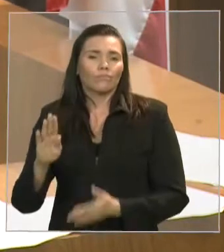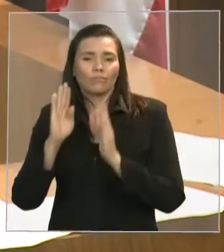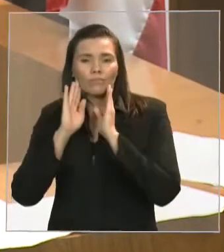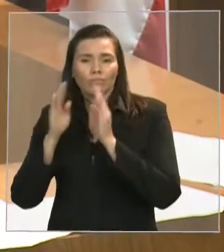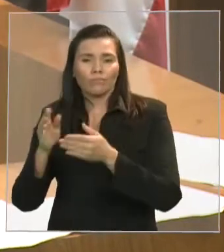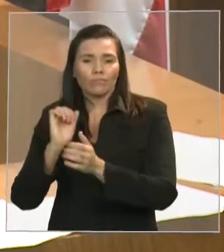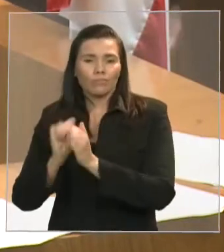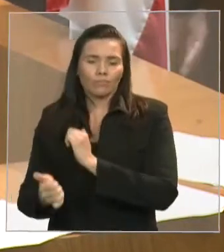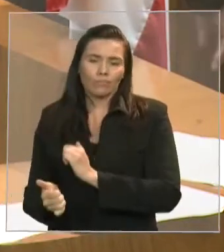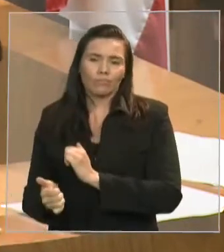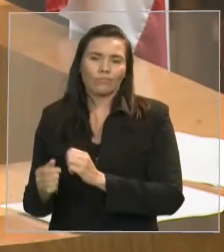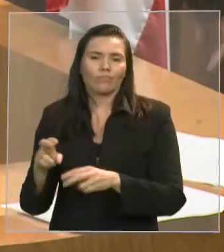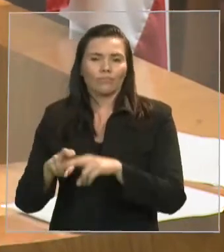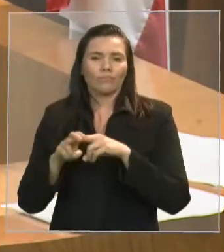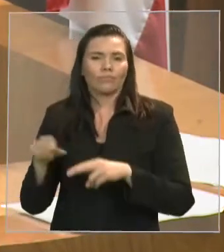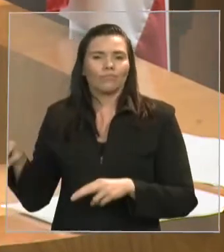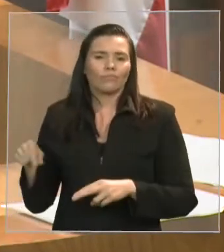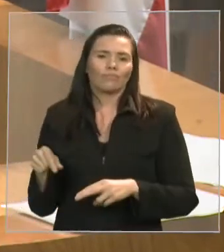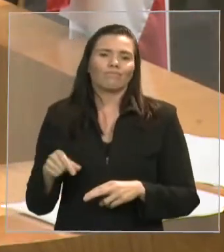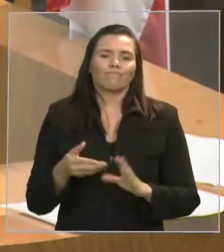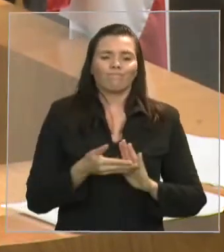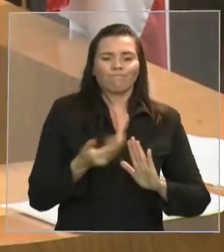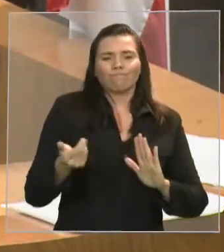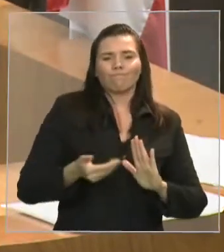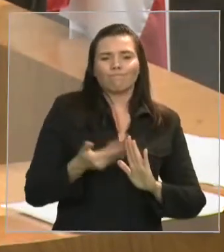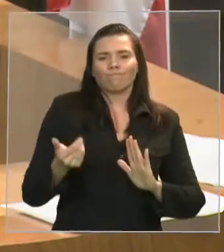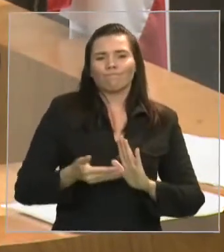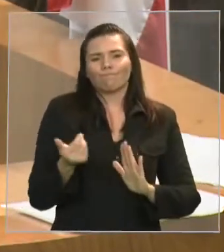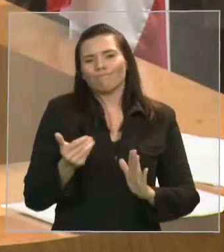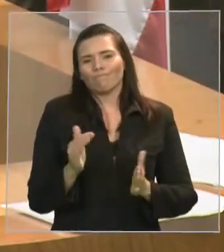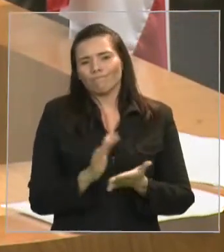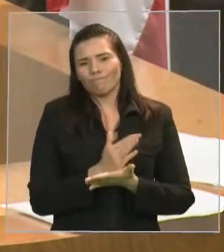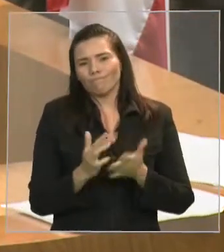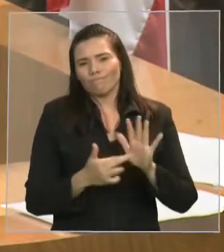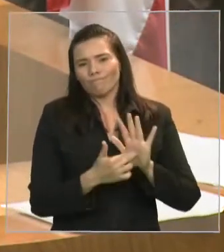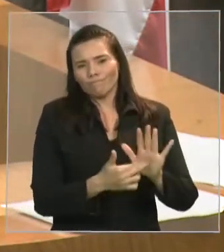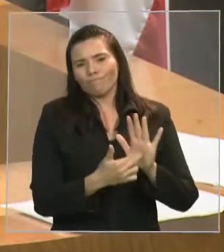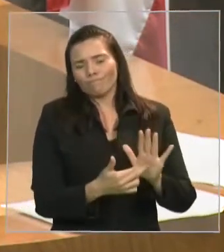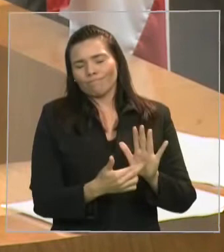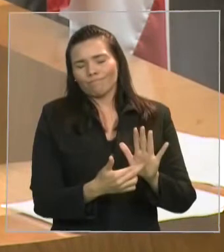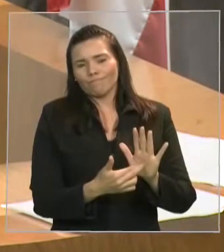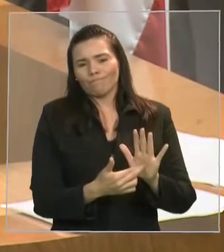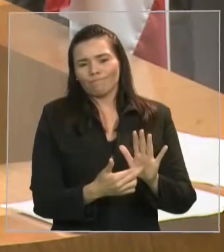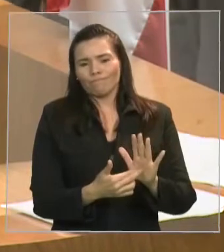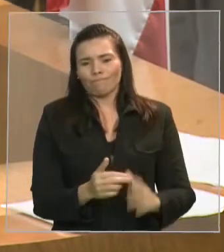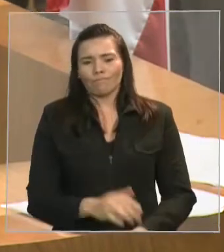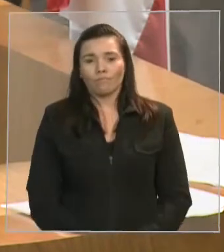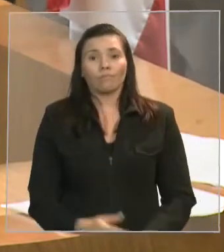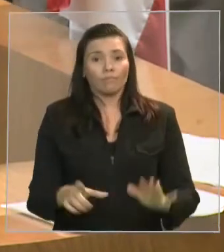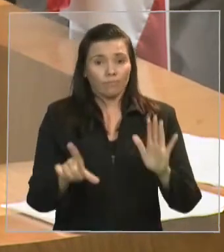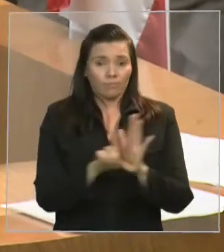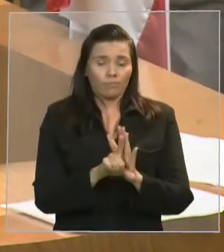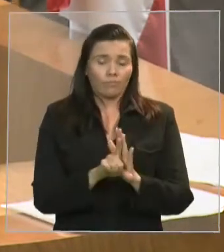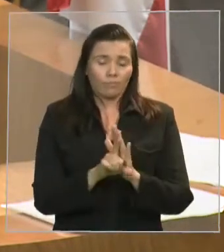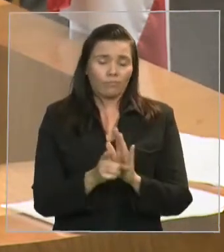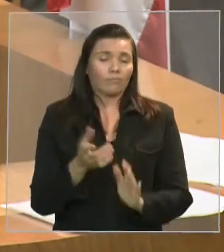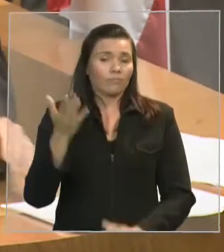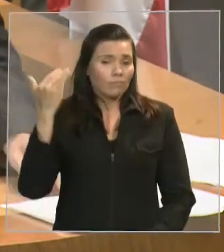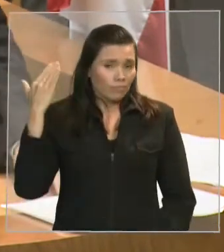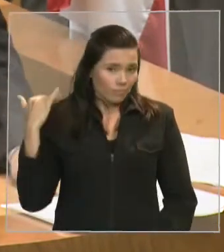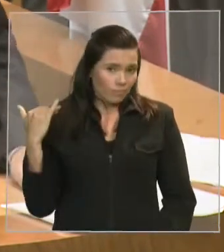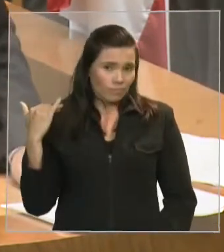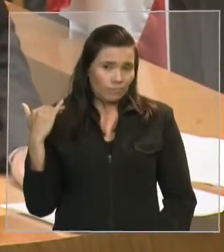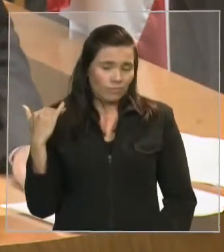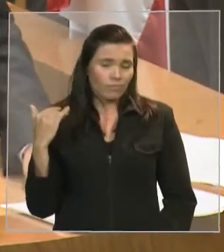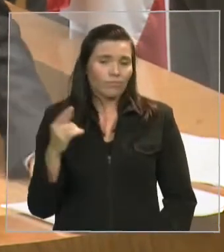vamos mais à frente. Na lei que estava em vigor antes da edição da